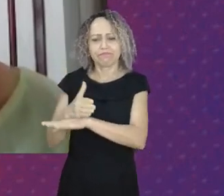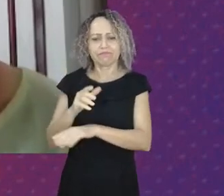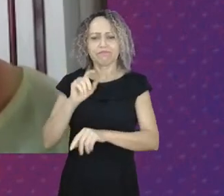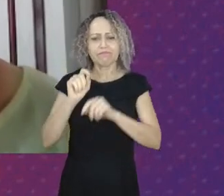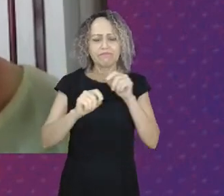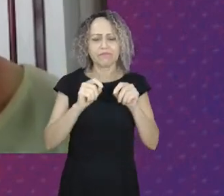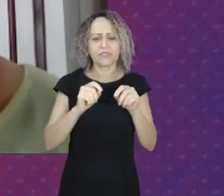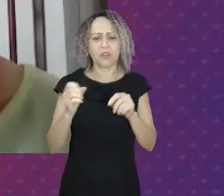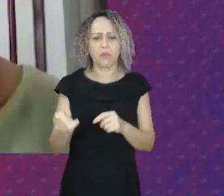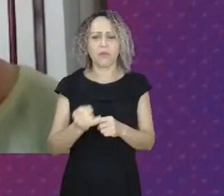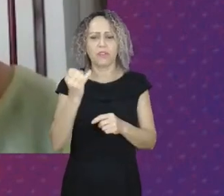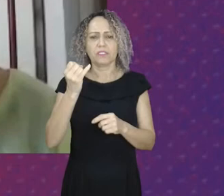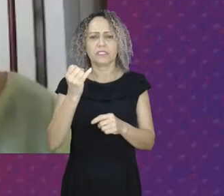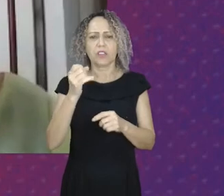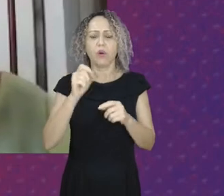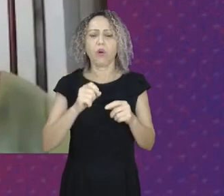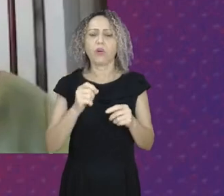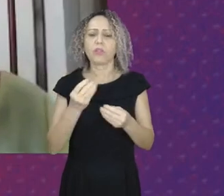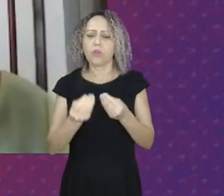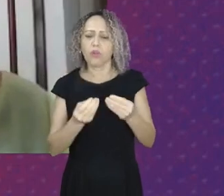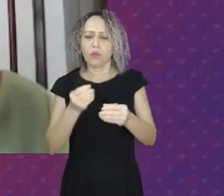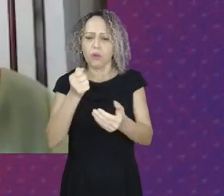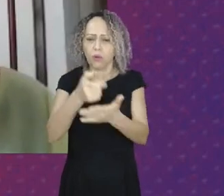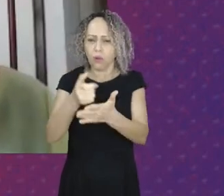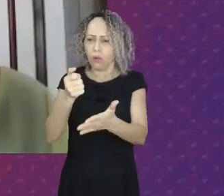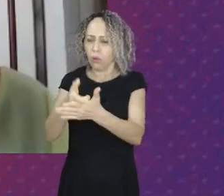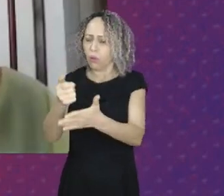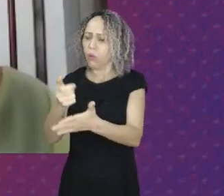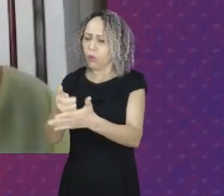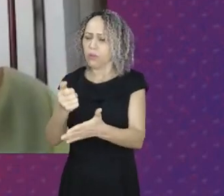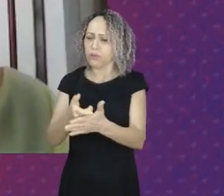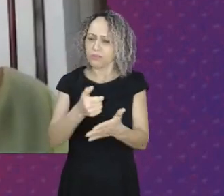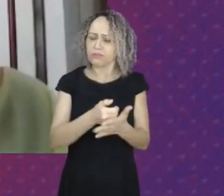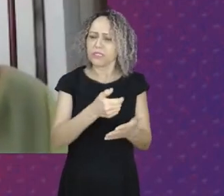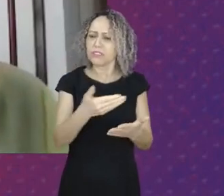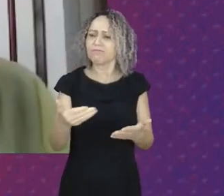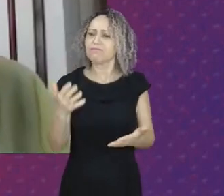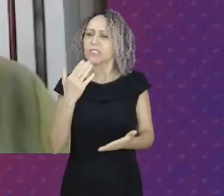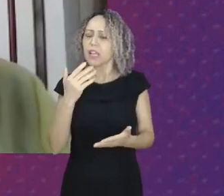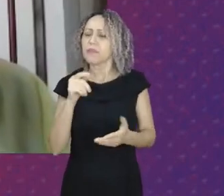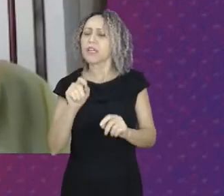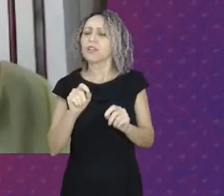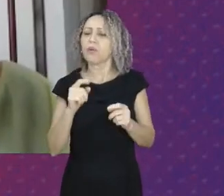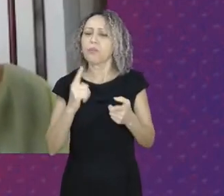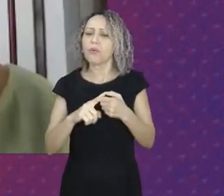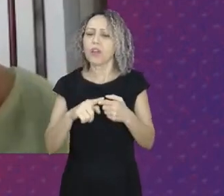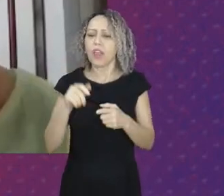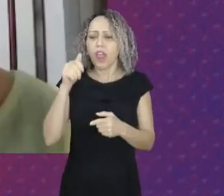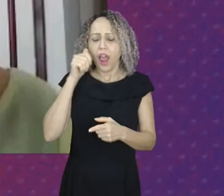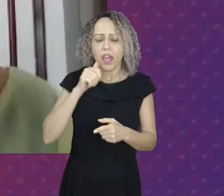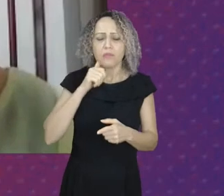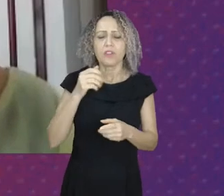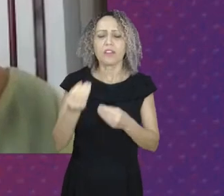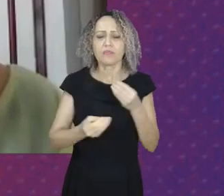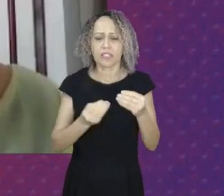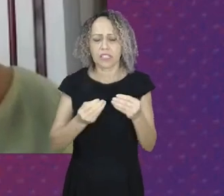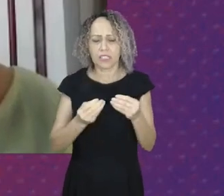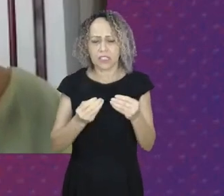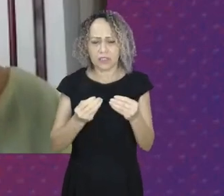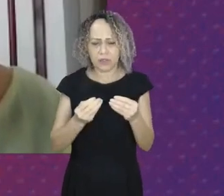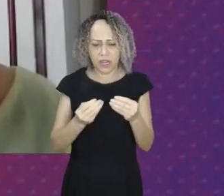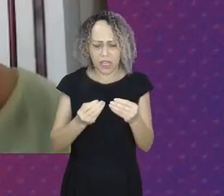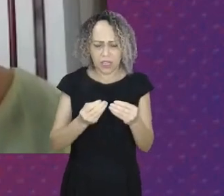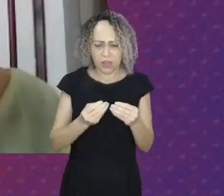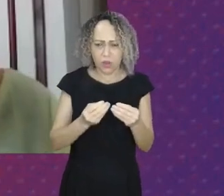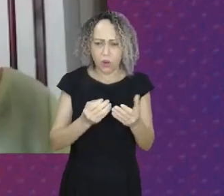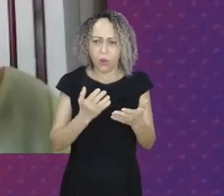na modalidade de compra com doação simultânea, porque permitiu que elas juntassem os alimentos que